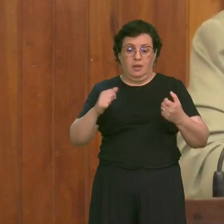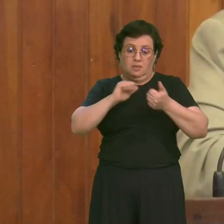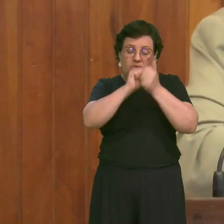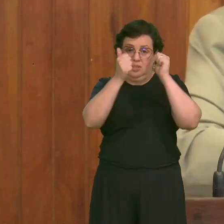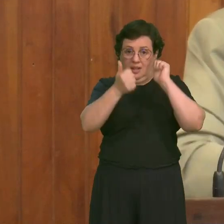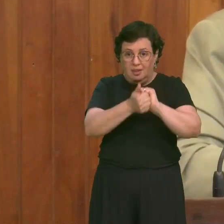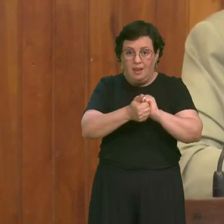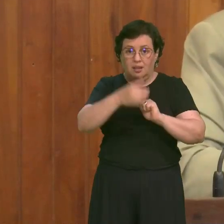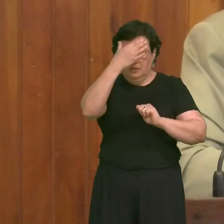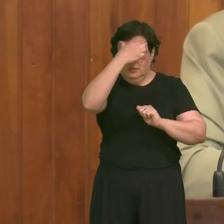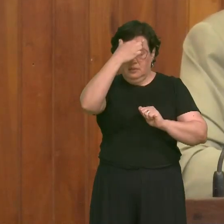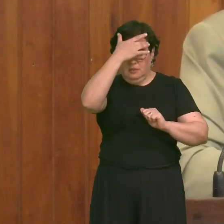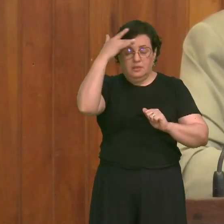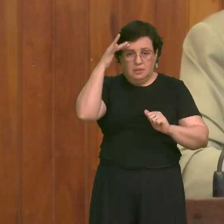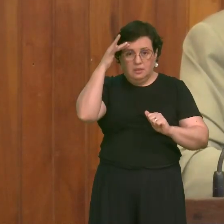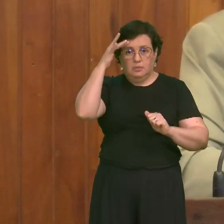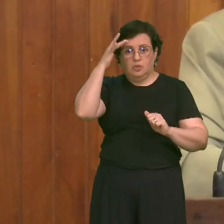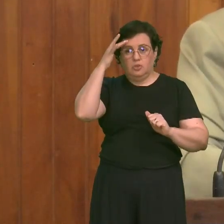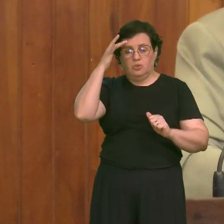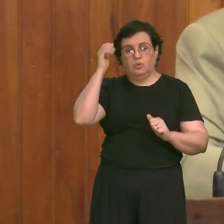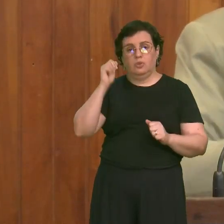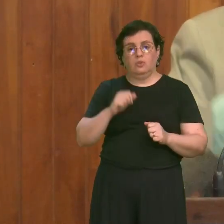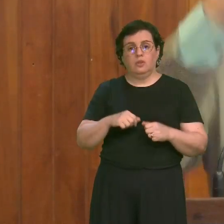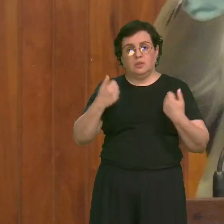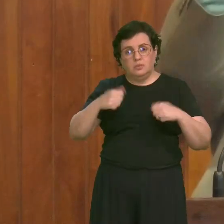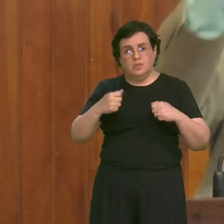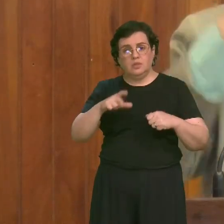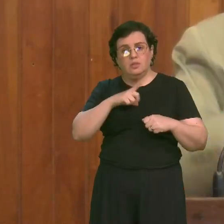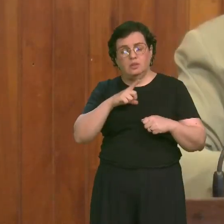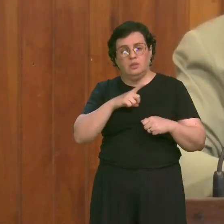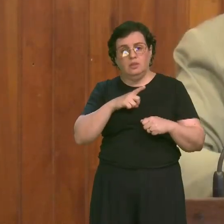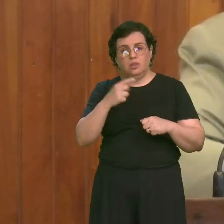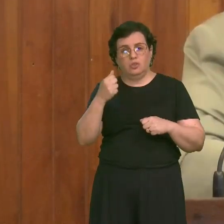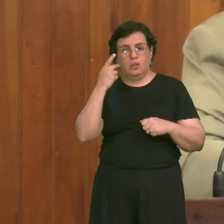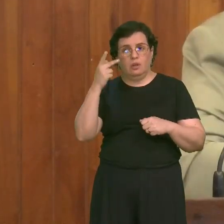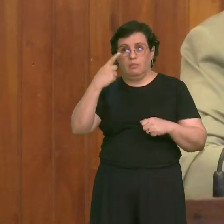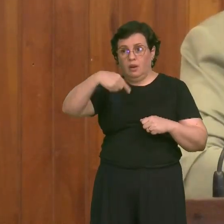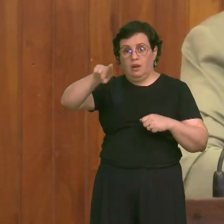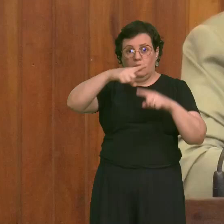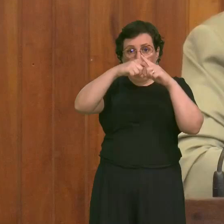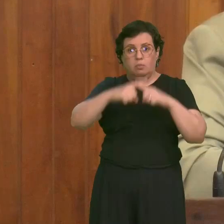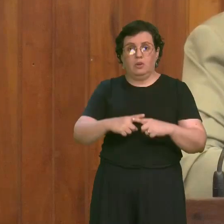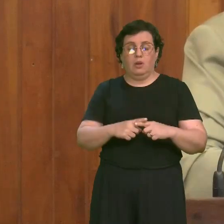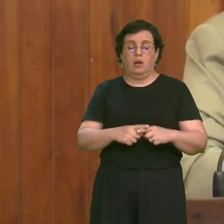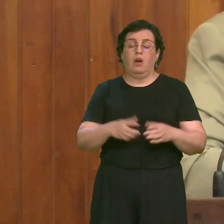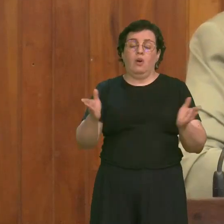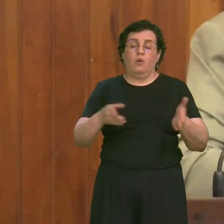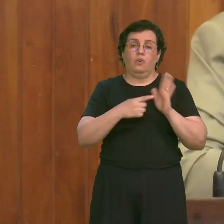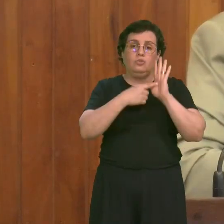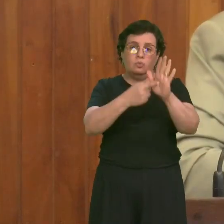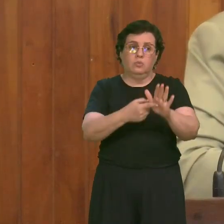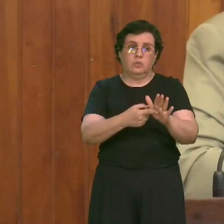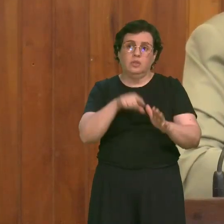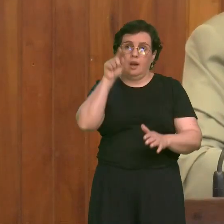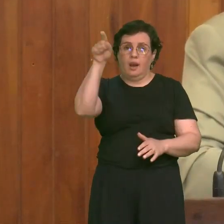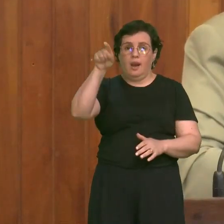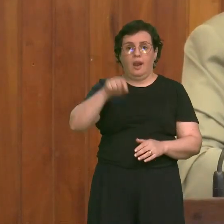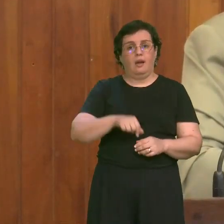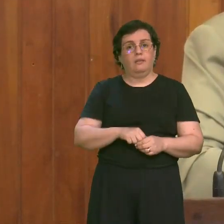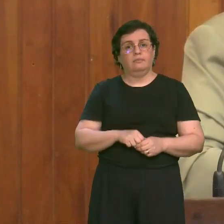atletas as competições para eu mostrei hoje aqui como é que tá a pista de atletismo do